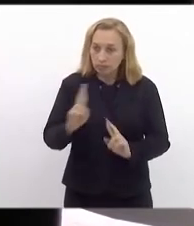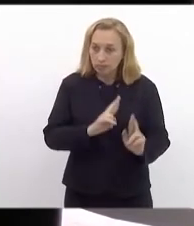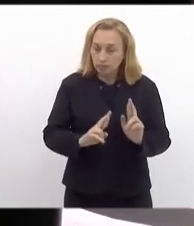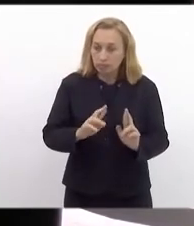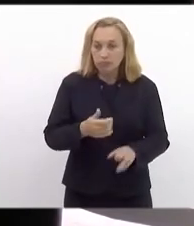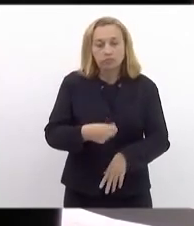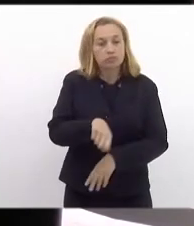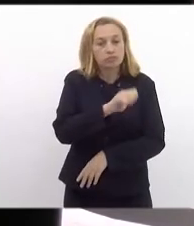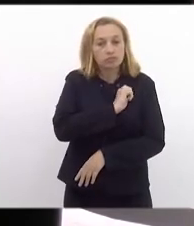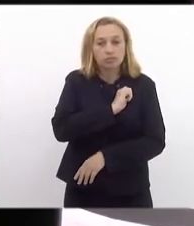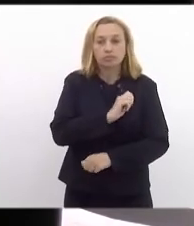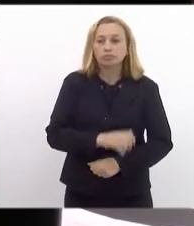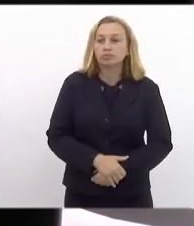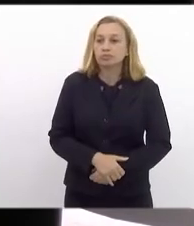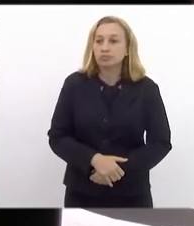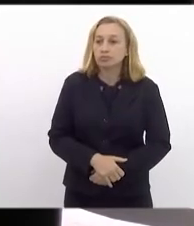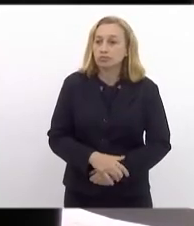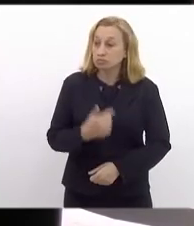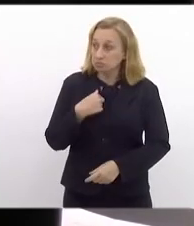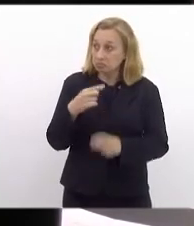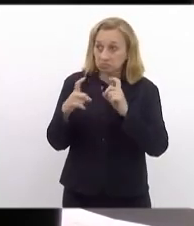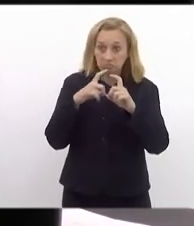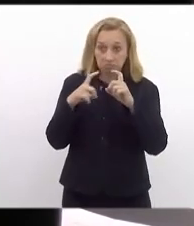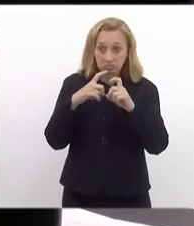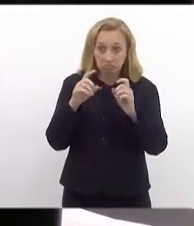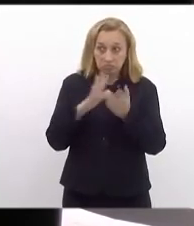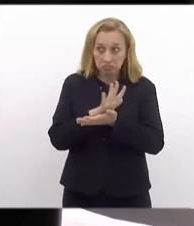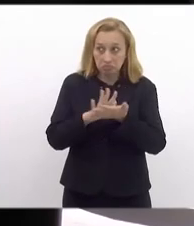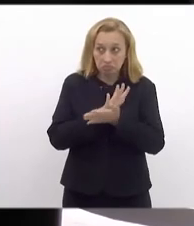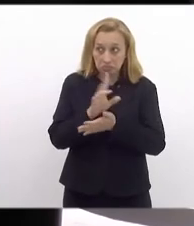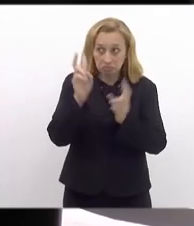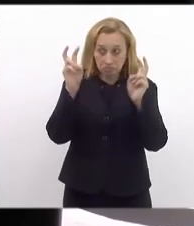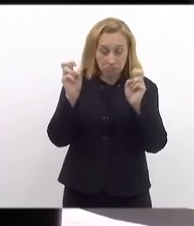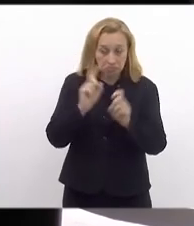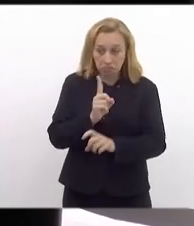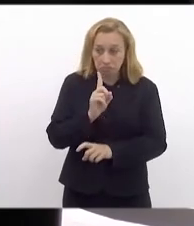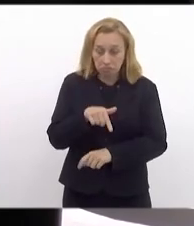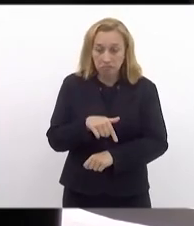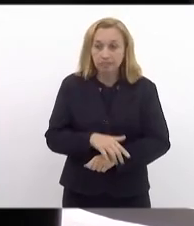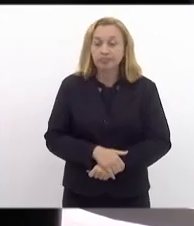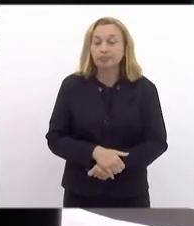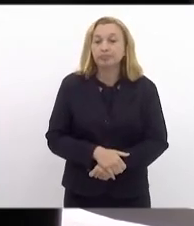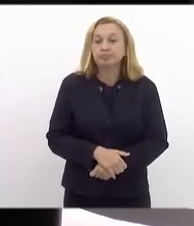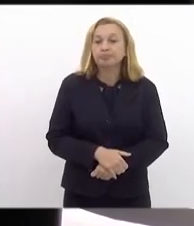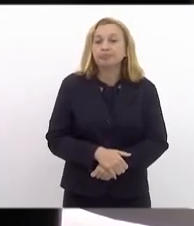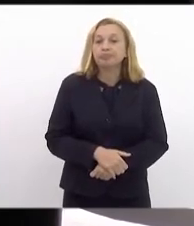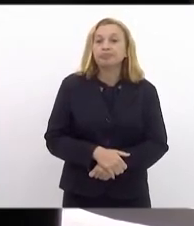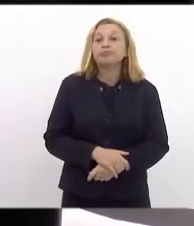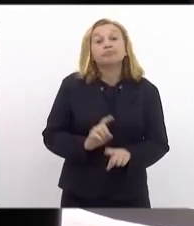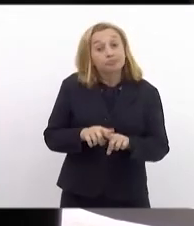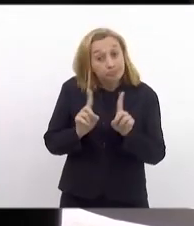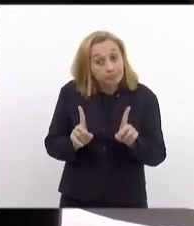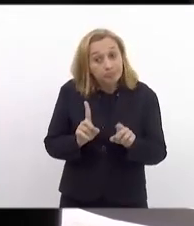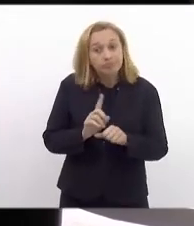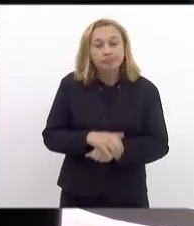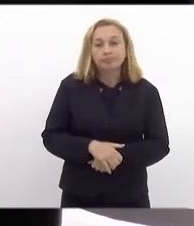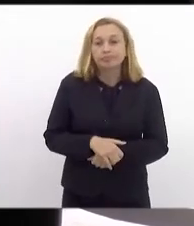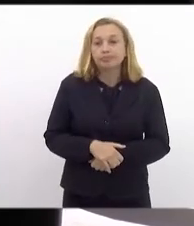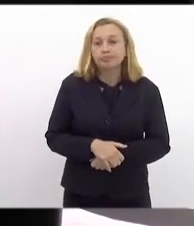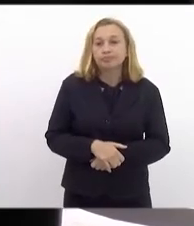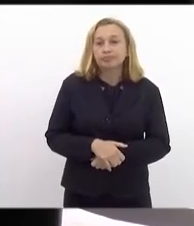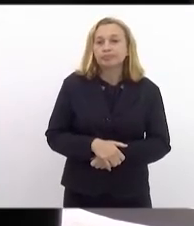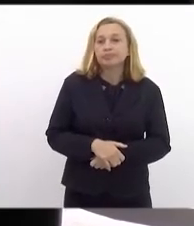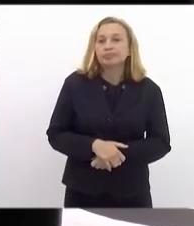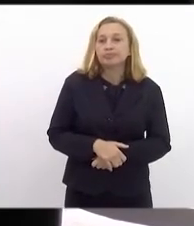incentivo fiscal e não vou debater isso porque não é o tempo e não é o tema mas eu peguei